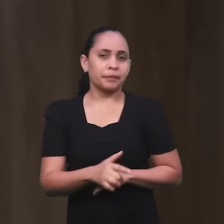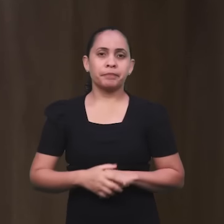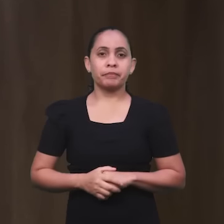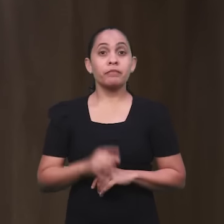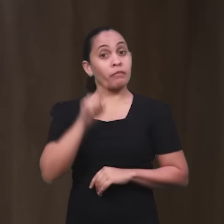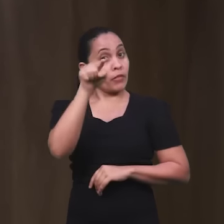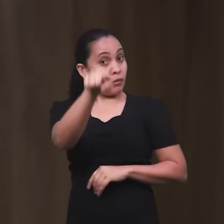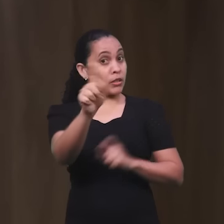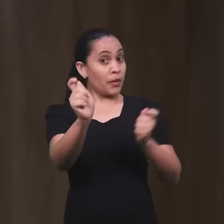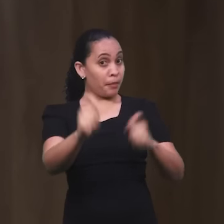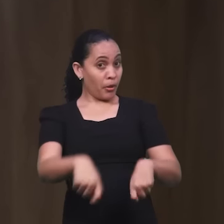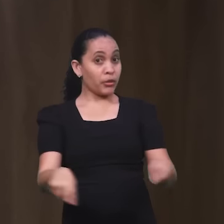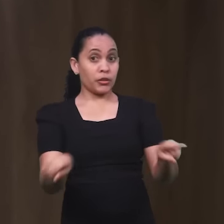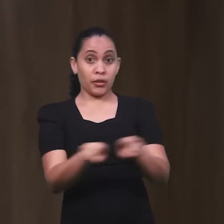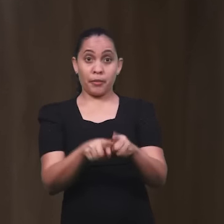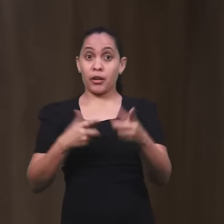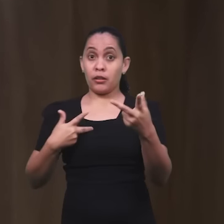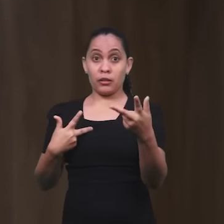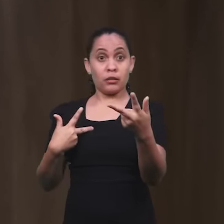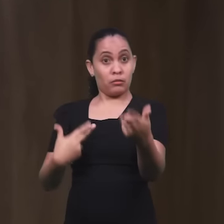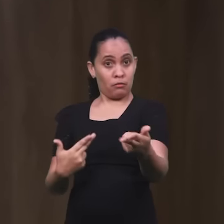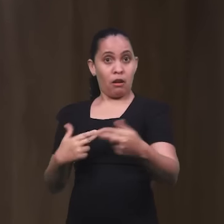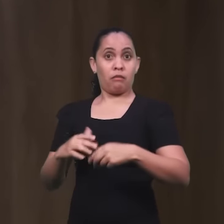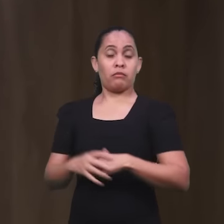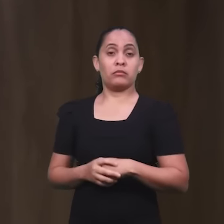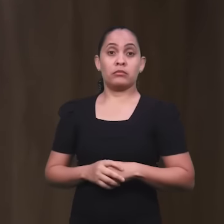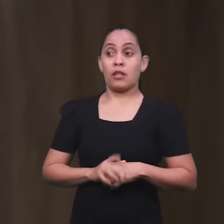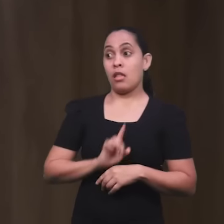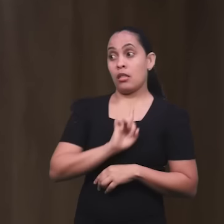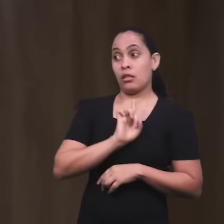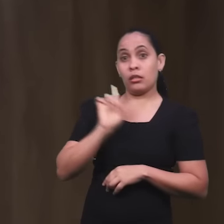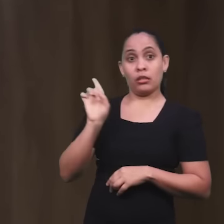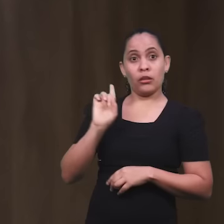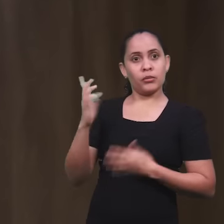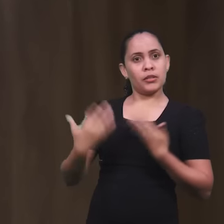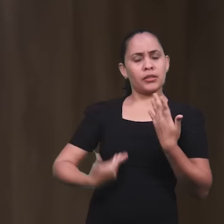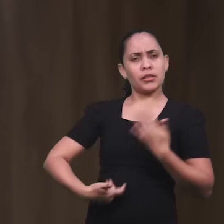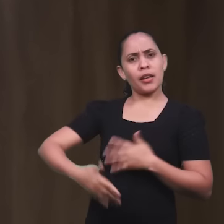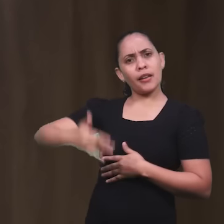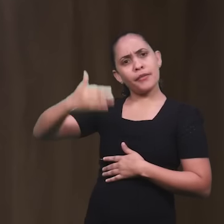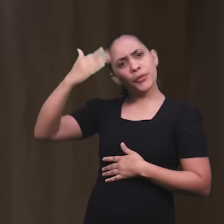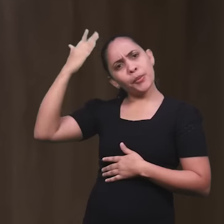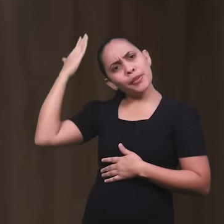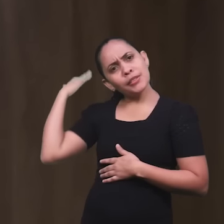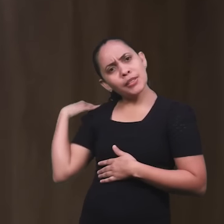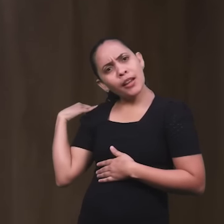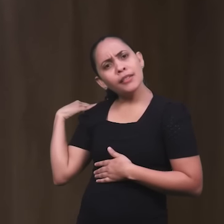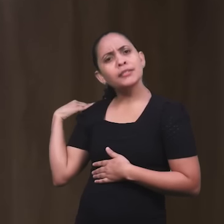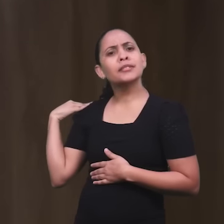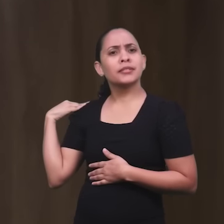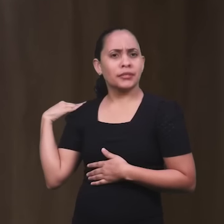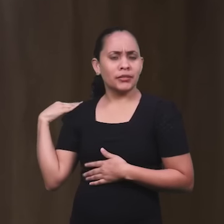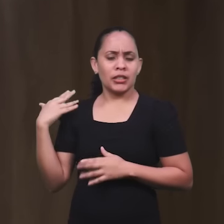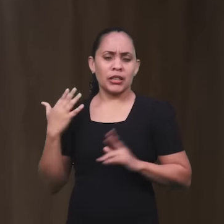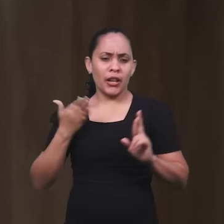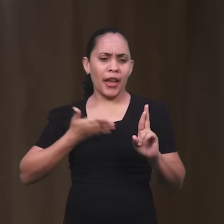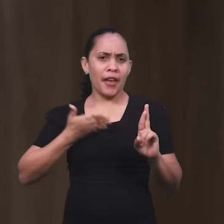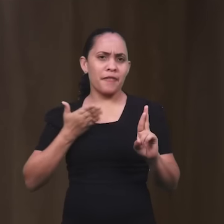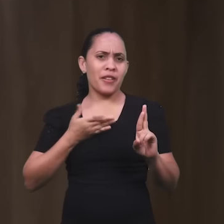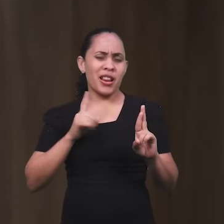e você pode viver assim. Ele não estava, o servo do passado, se referindo